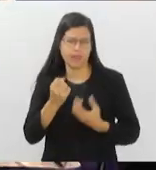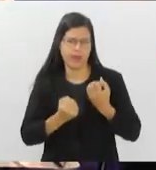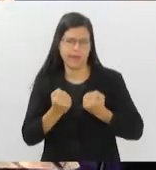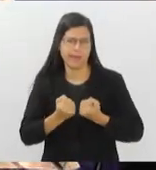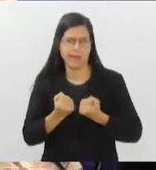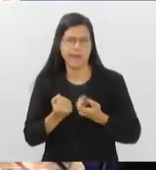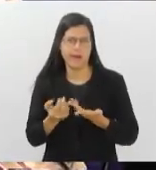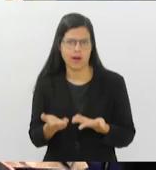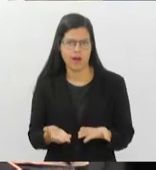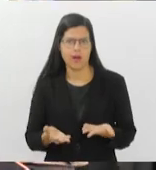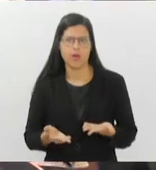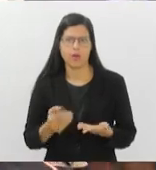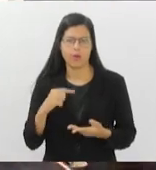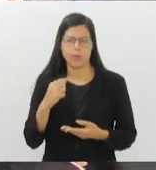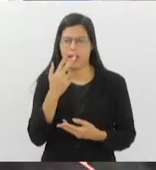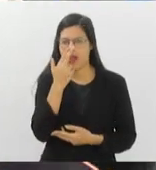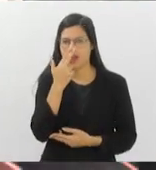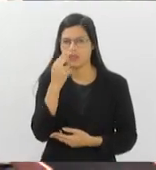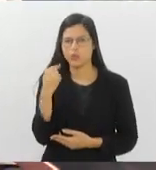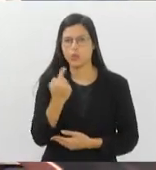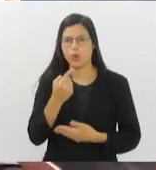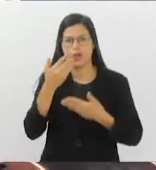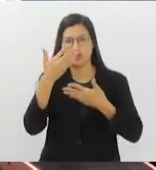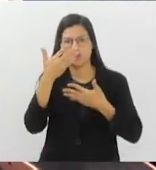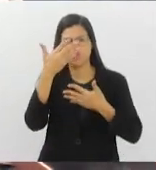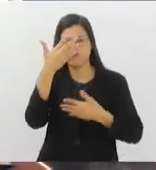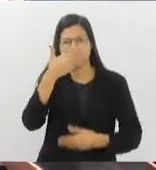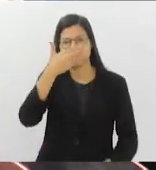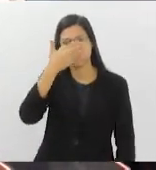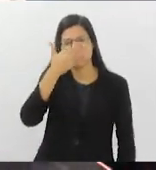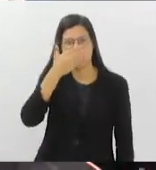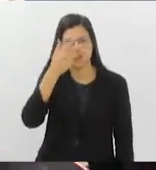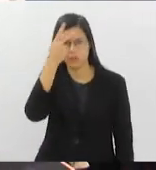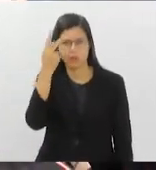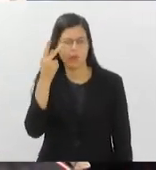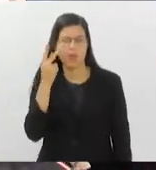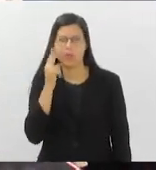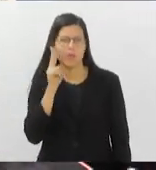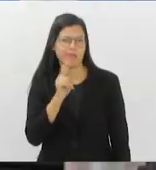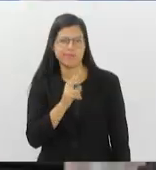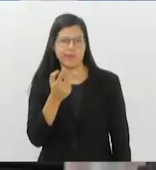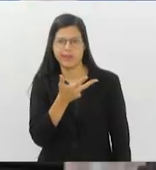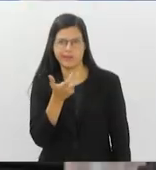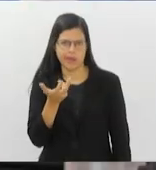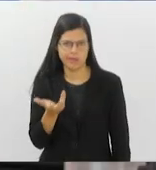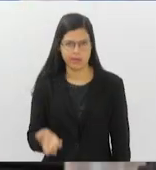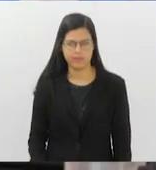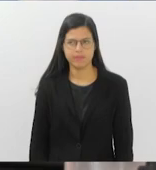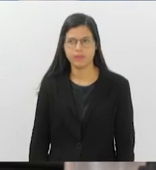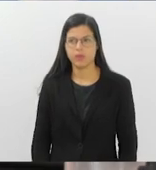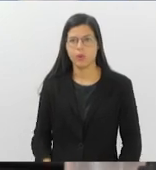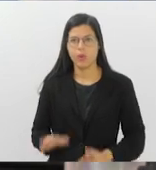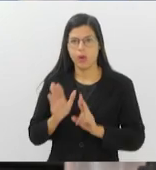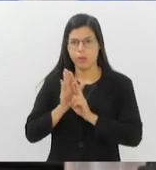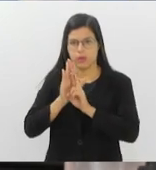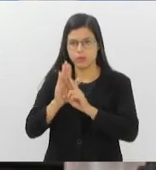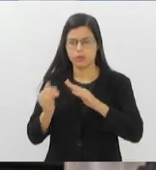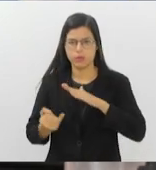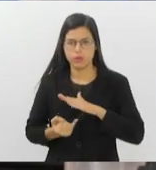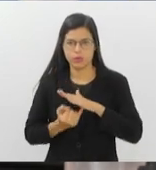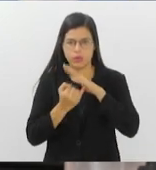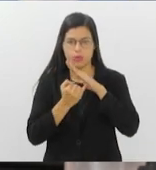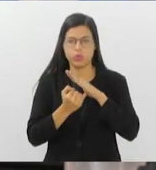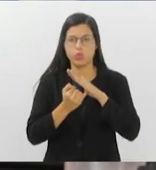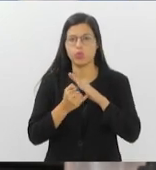Nós somos invisíveis. É um trabalho essencial que hoje é invisível. O representante do Instituto Estadual do